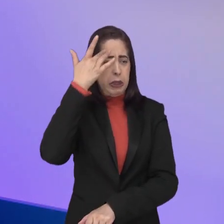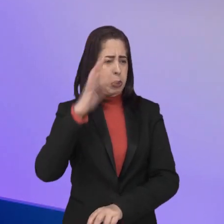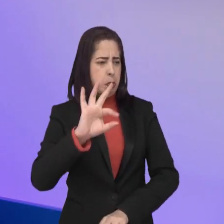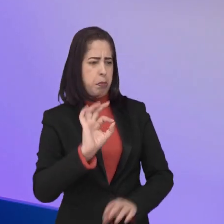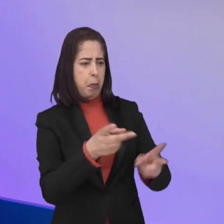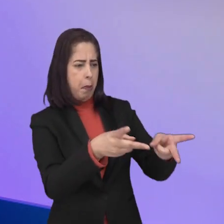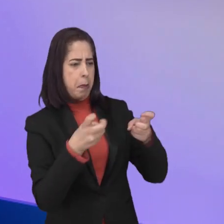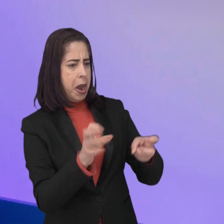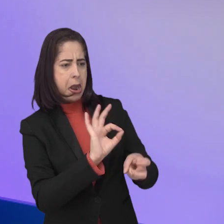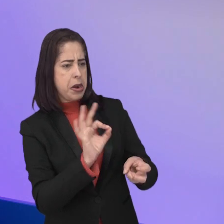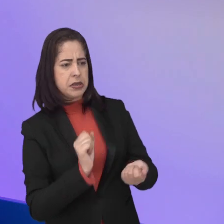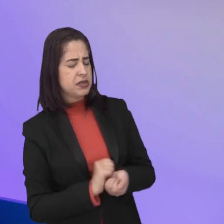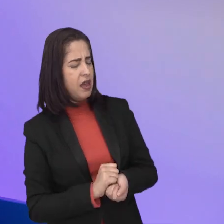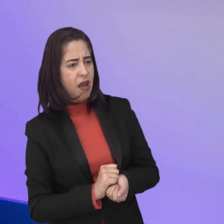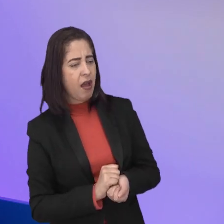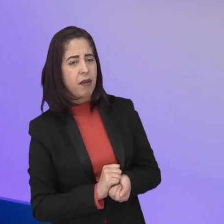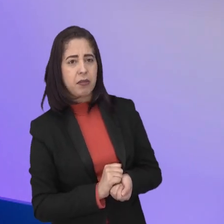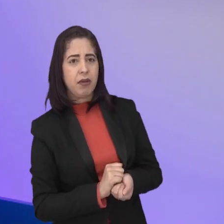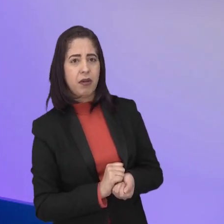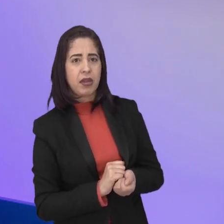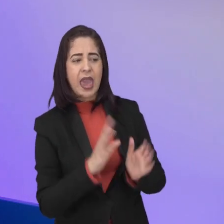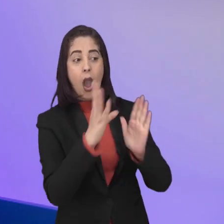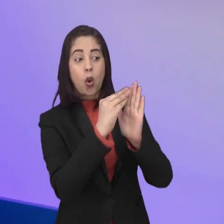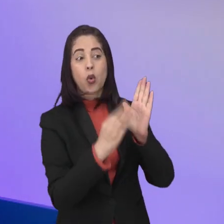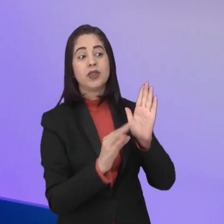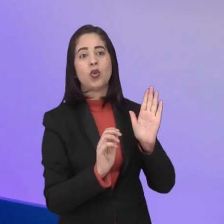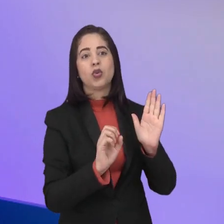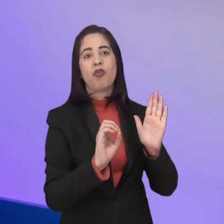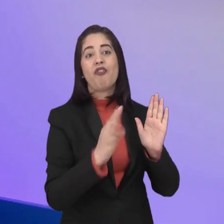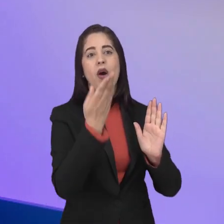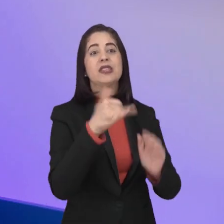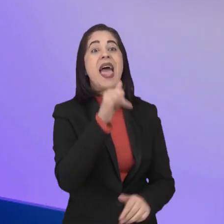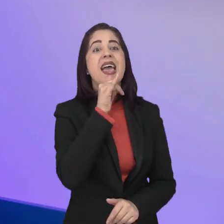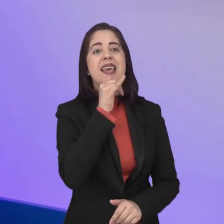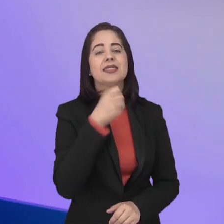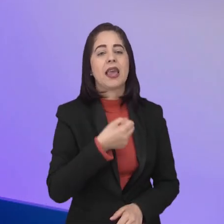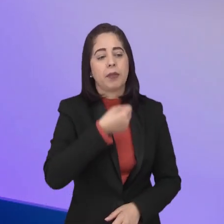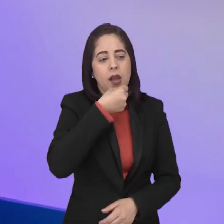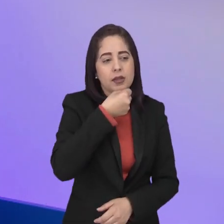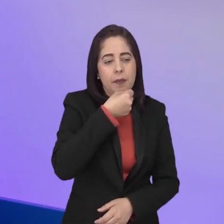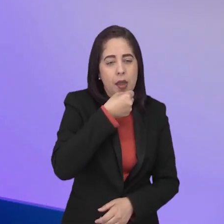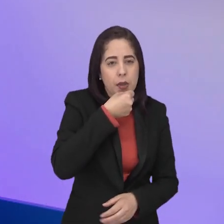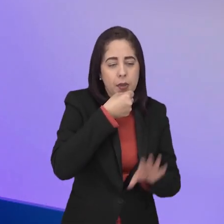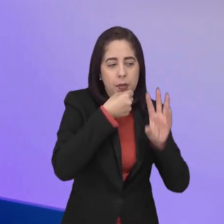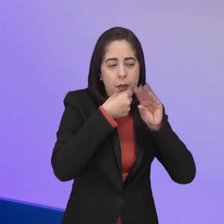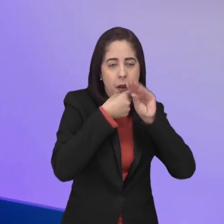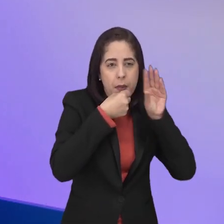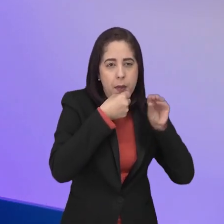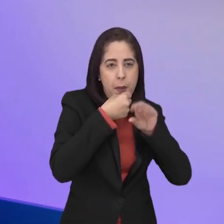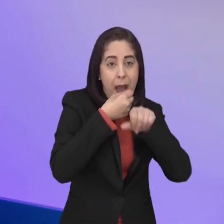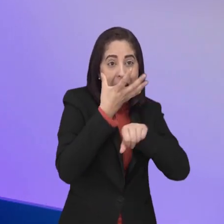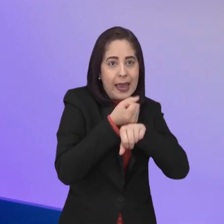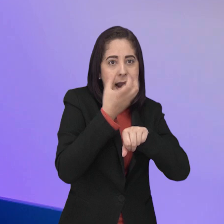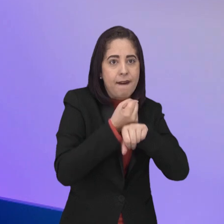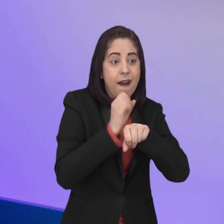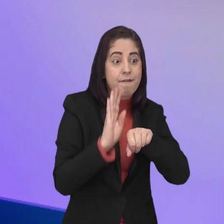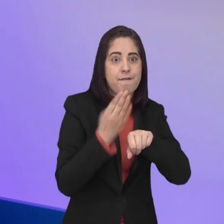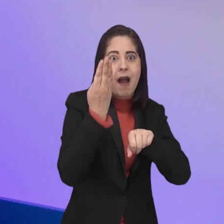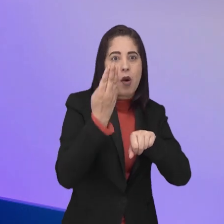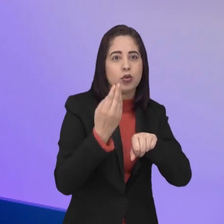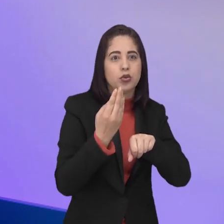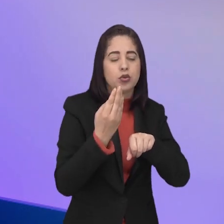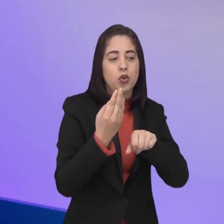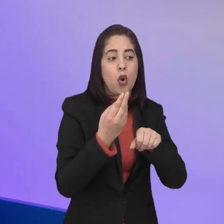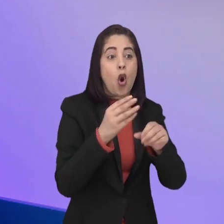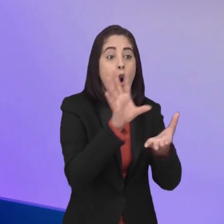consegue perceber que se trata de um conteúdo falso, porque um áudio mal intencionado, ele imita exatamente o